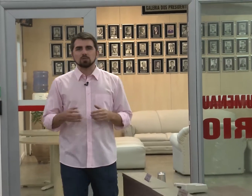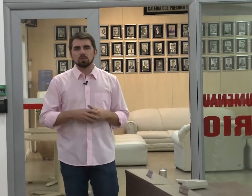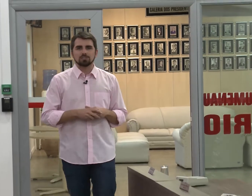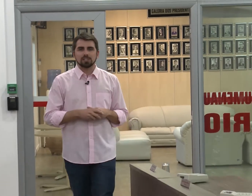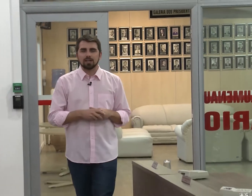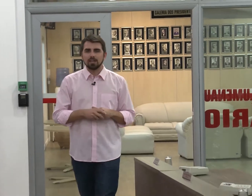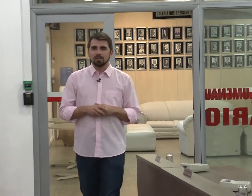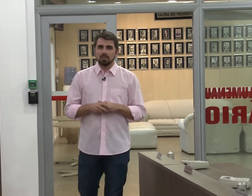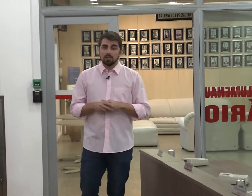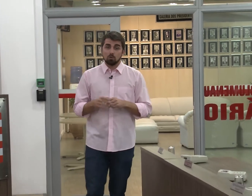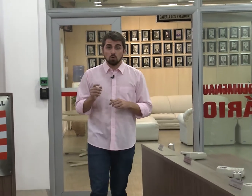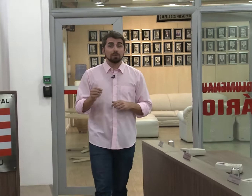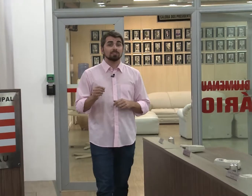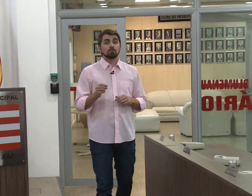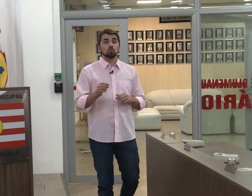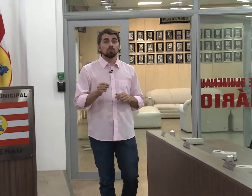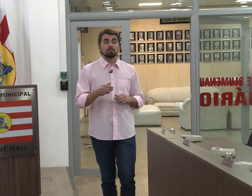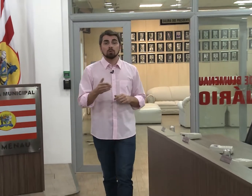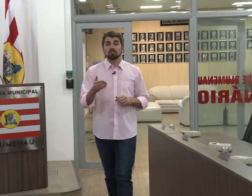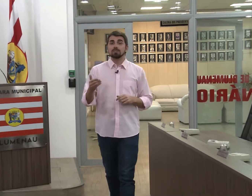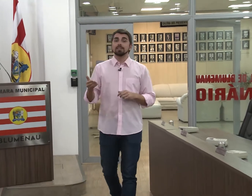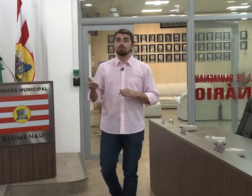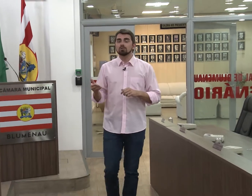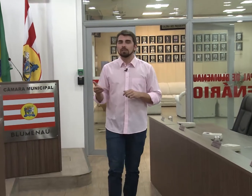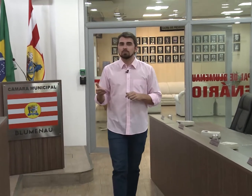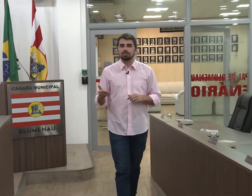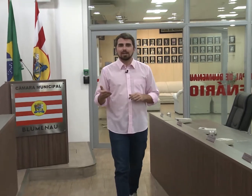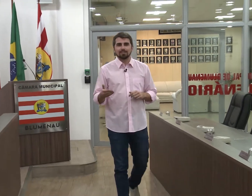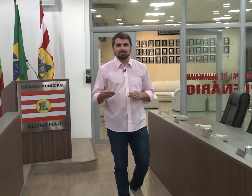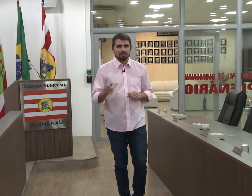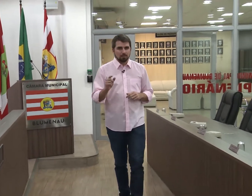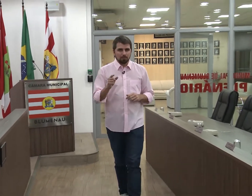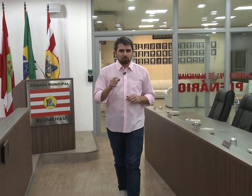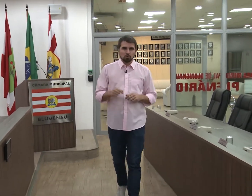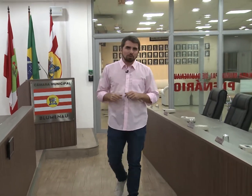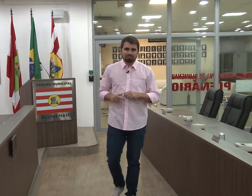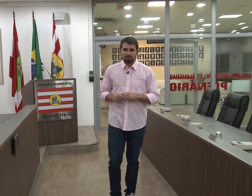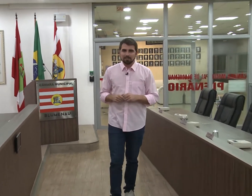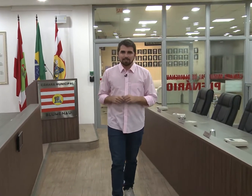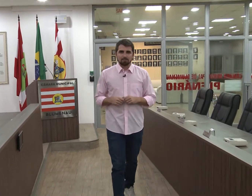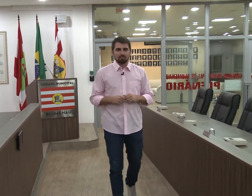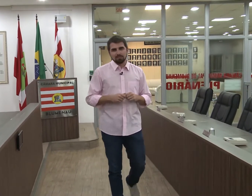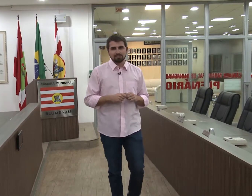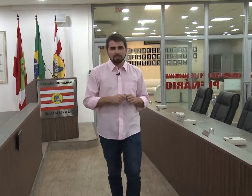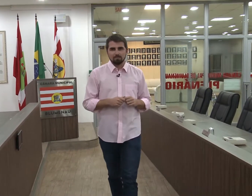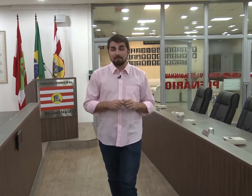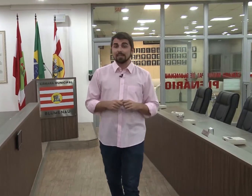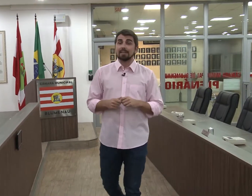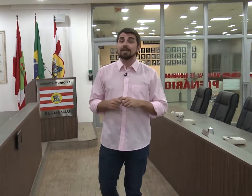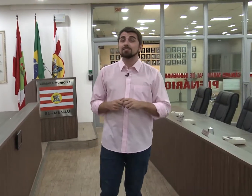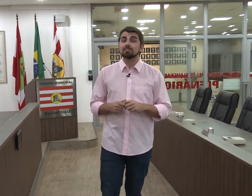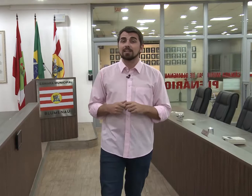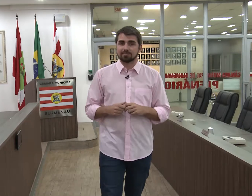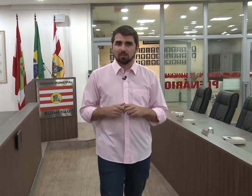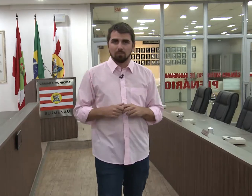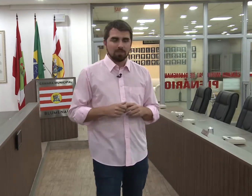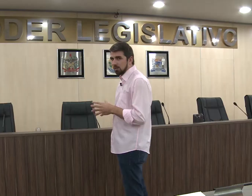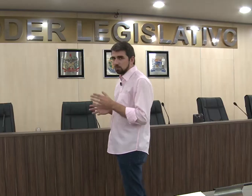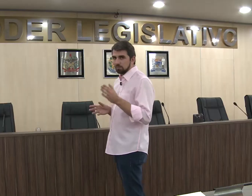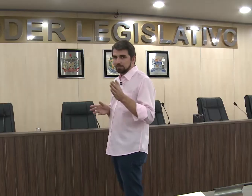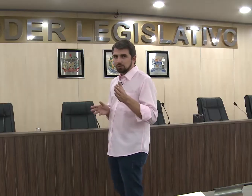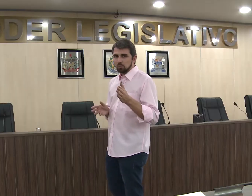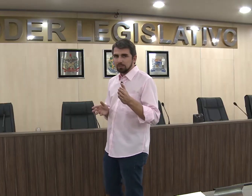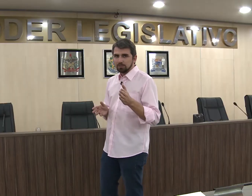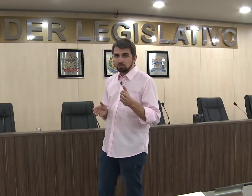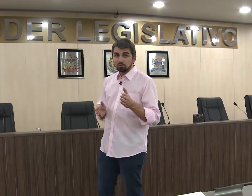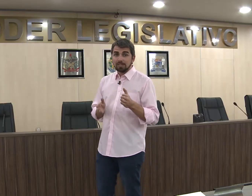alguns servidores de carreira e como eles atuam depois de tanto tempo de casa, mesmo com a estabilidade prevista pela legislação.